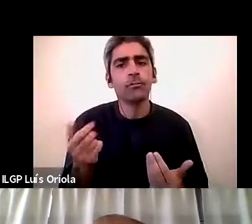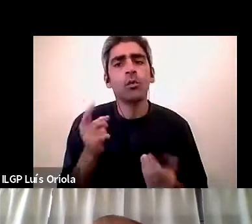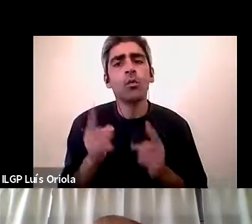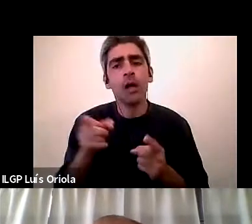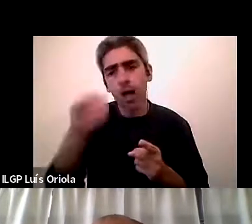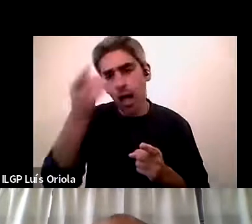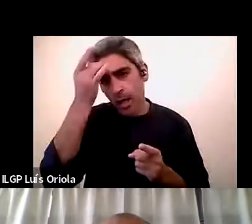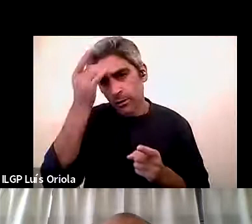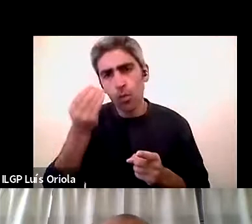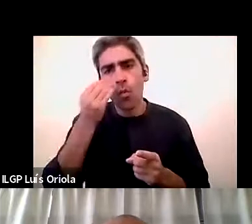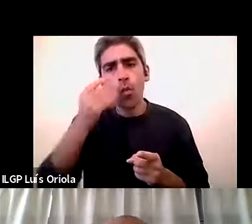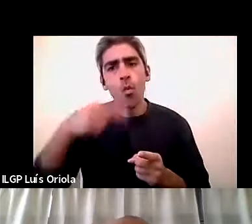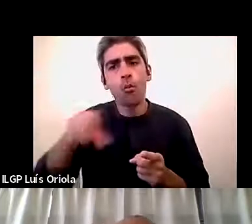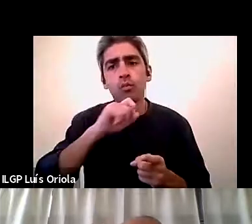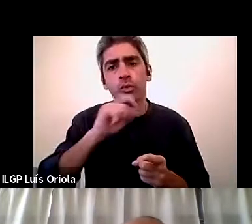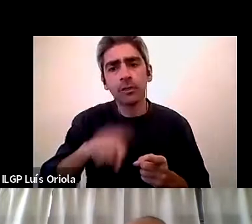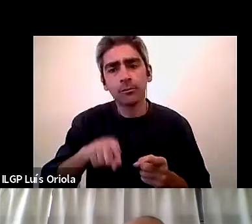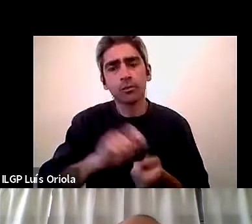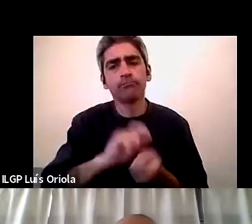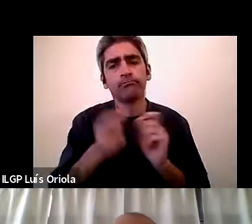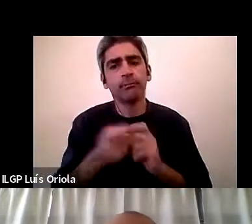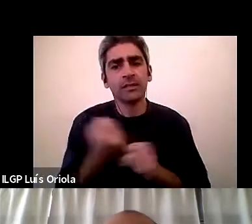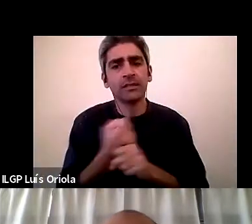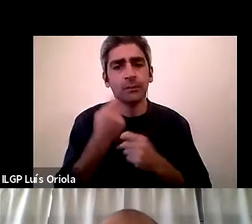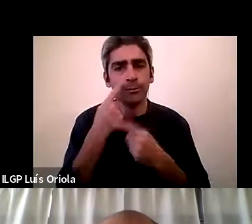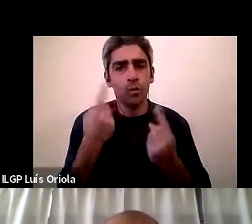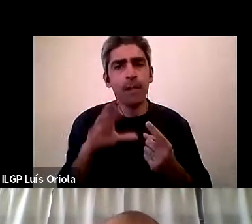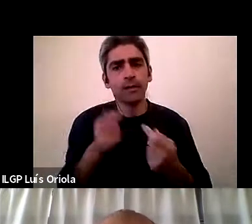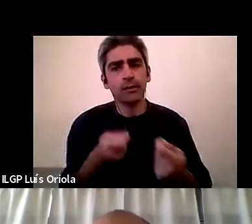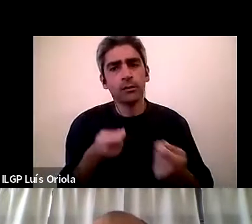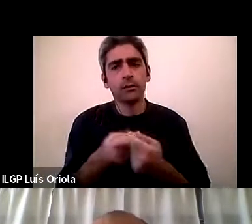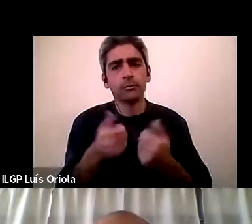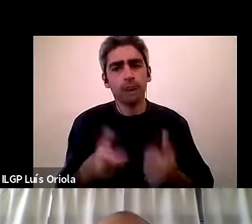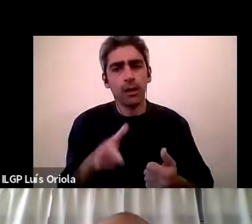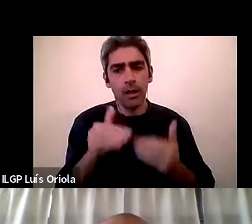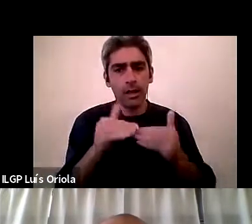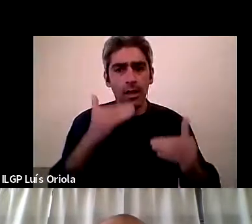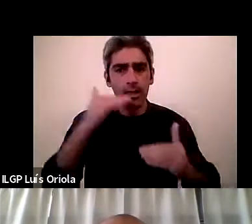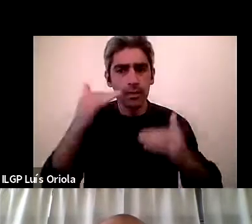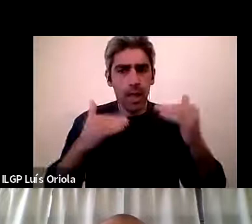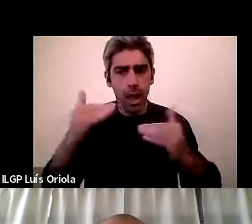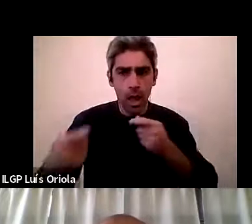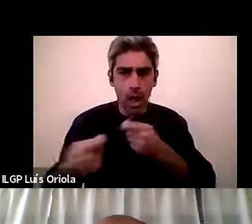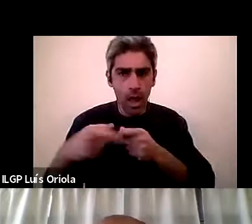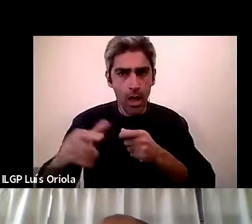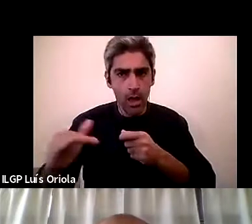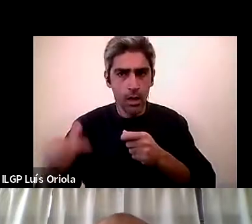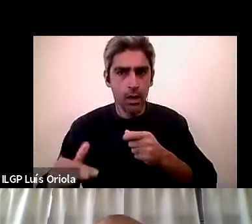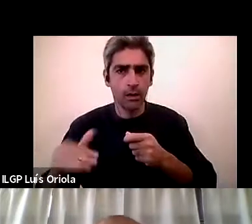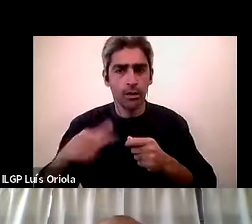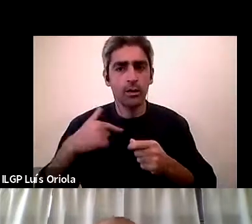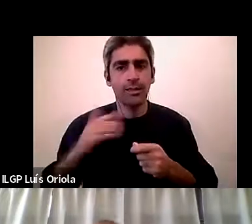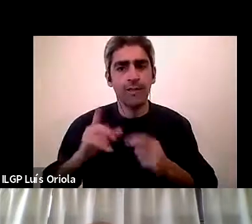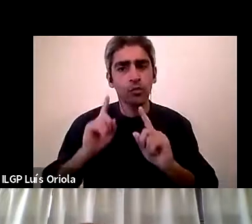eles acham ou como é que podemos tornar os serviços públicos mais adequados para esta faixa etária. E estávamos